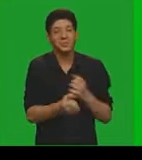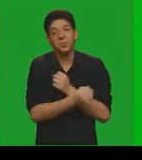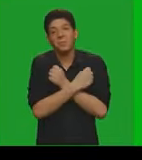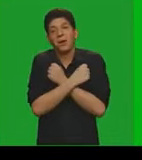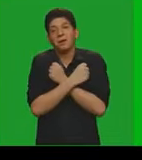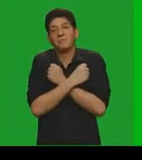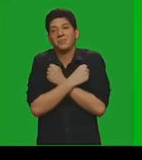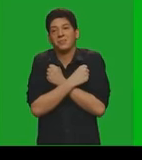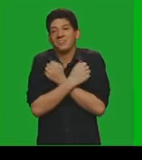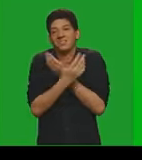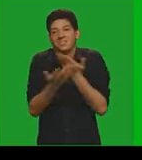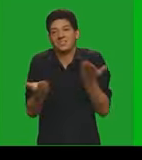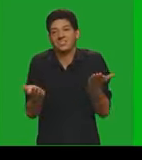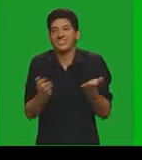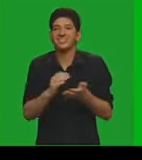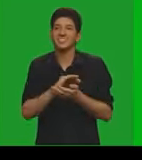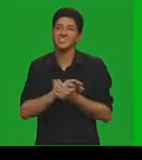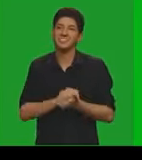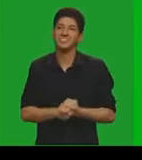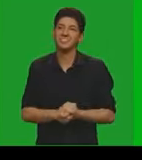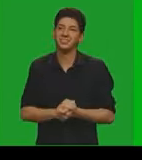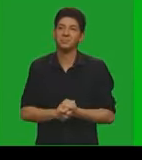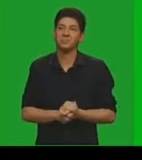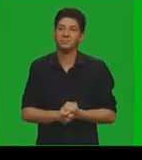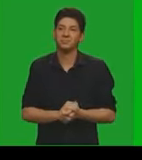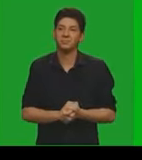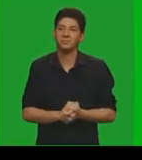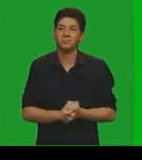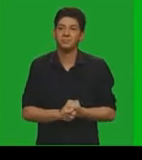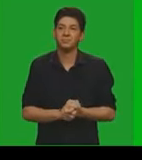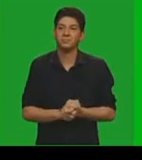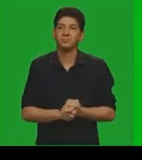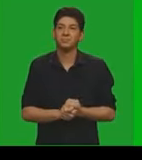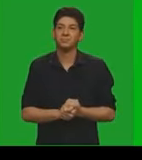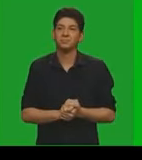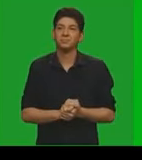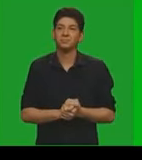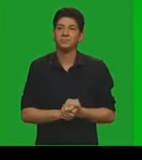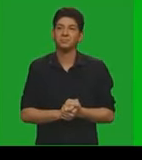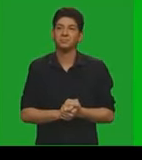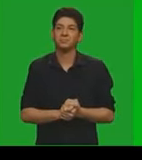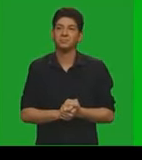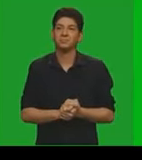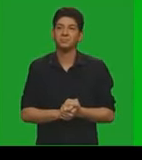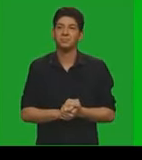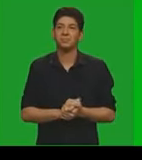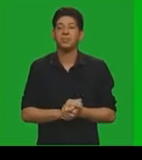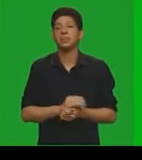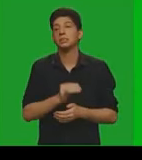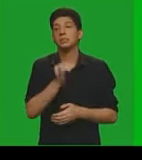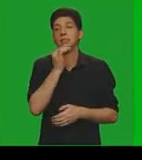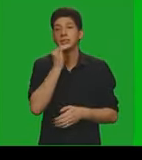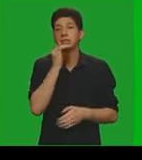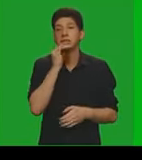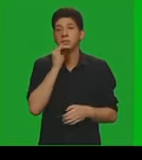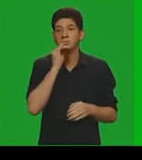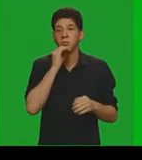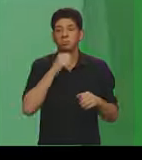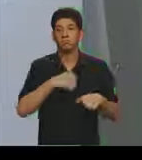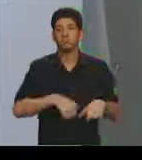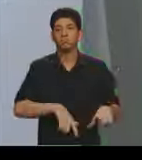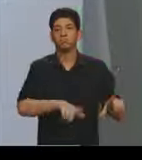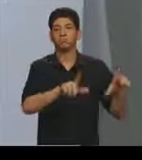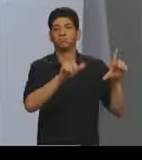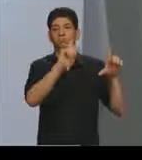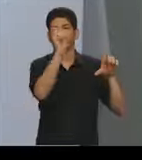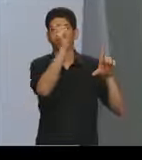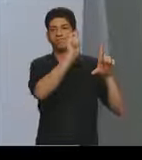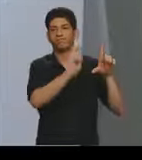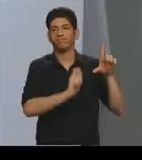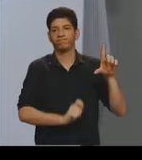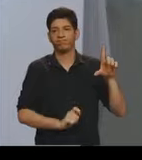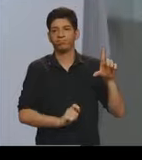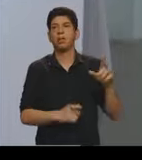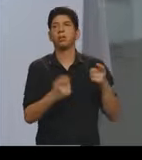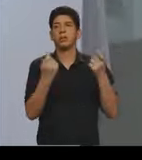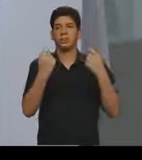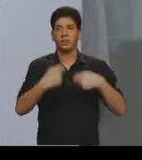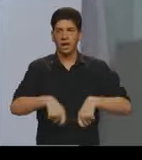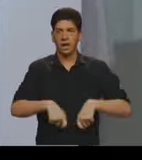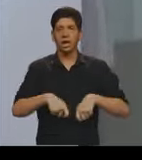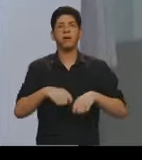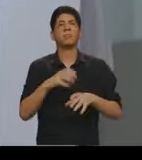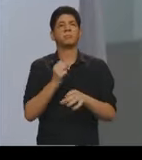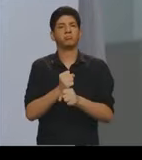aí para quem perguntou. Eu vou dar um exemplo aqui. É possível, sim, tá? Calcular a